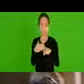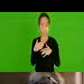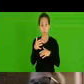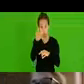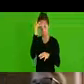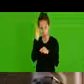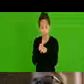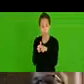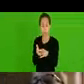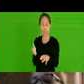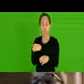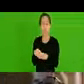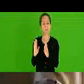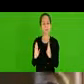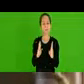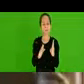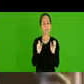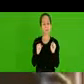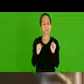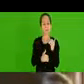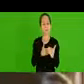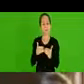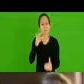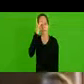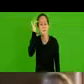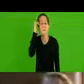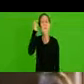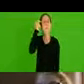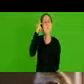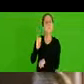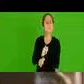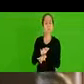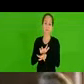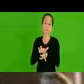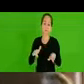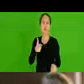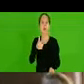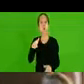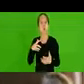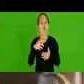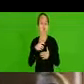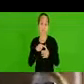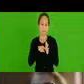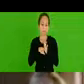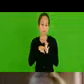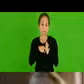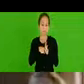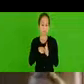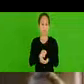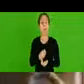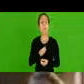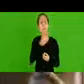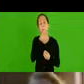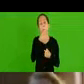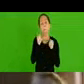mobilizar por outros arranjos, por outras formas de fazer pesquisa. Eu posso começar um estudo